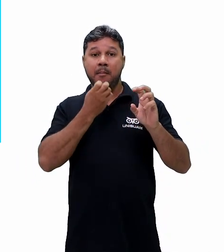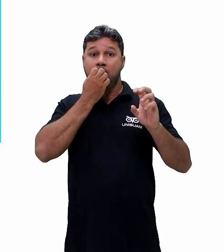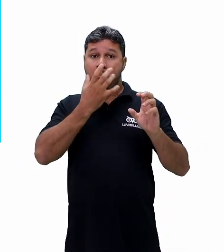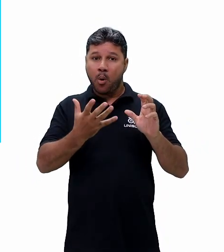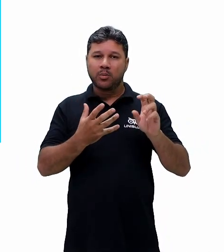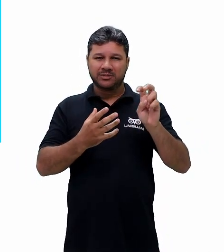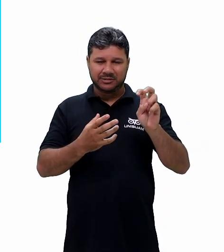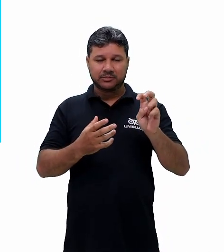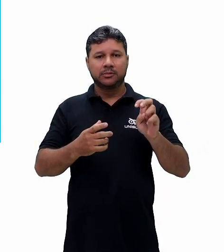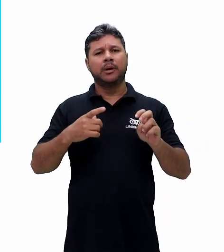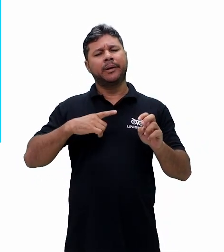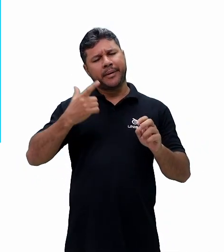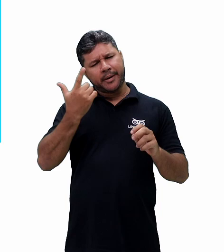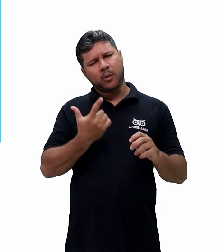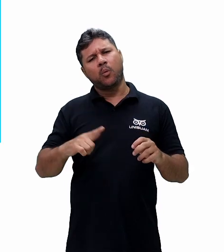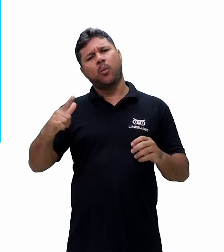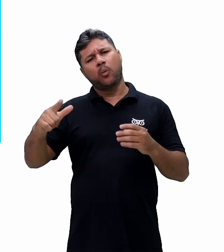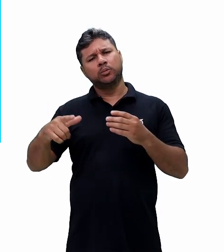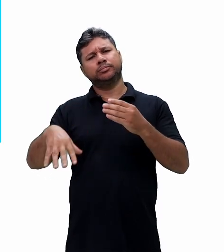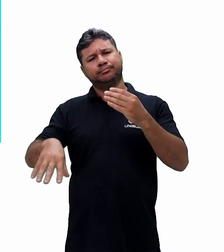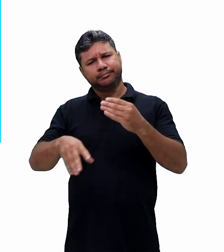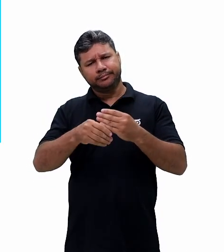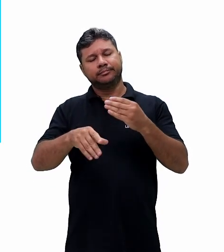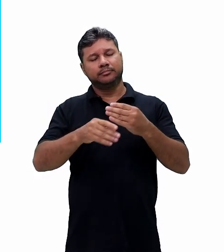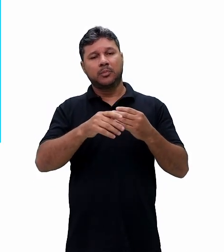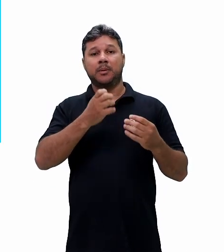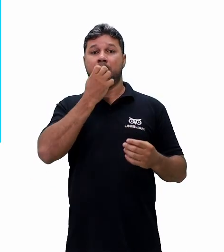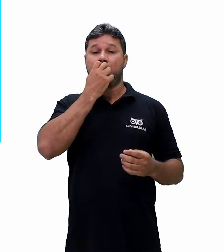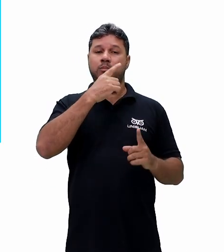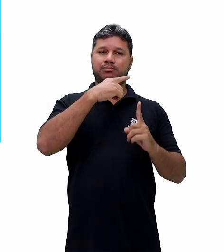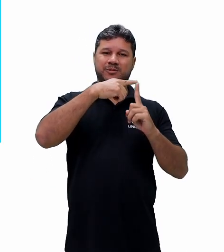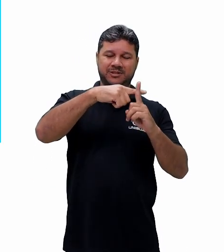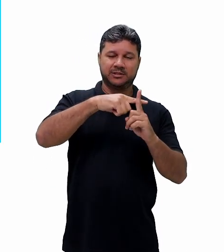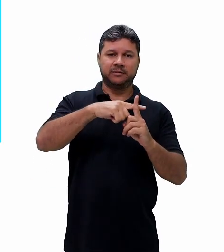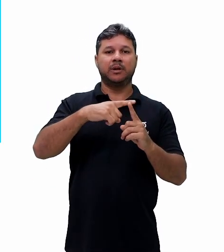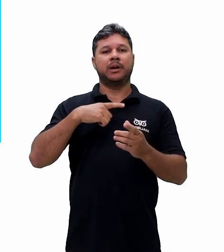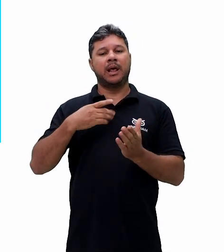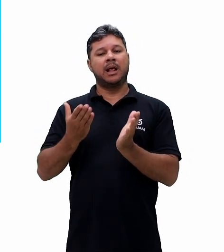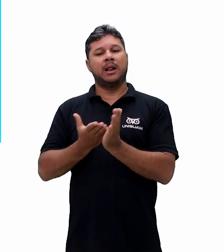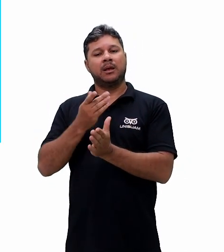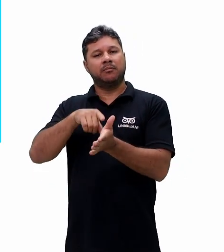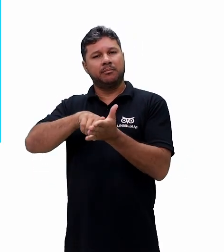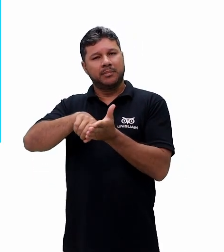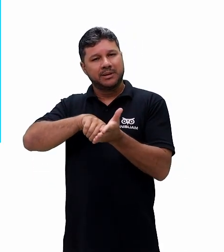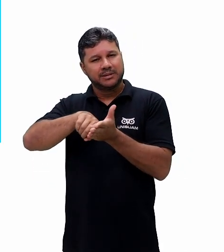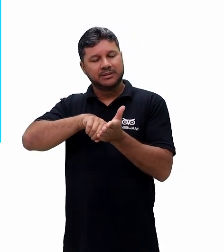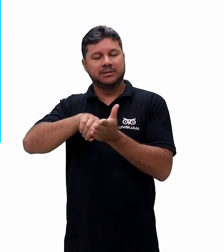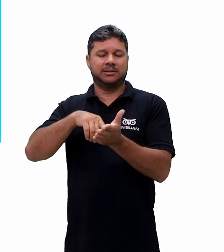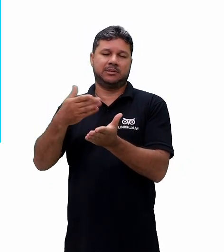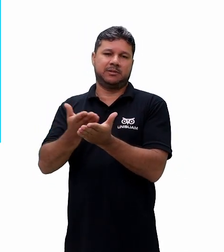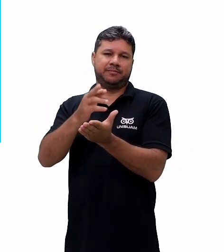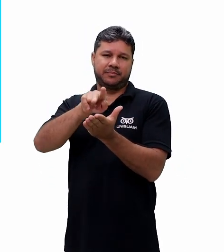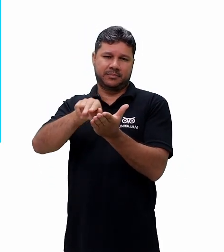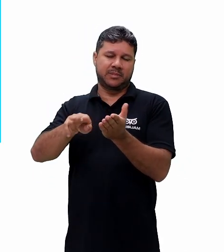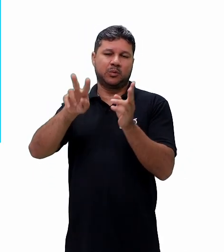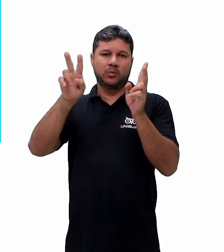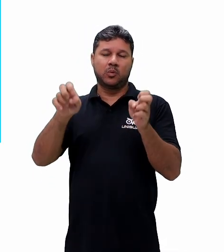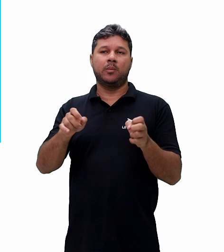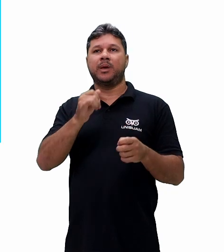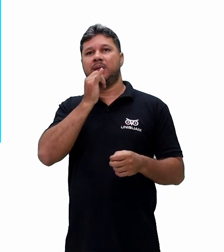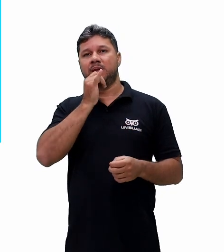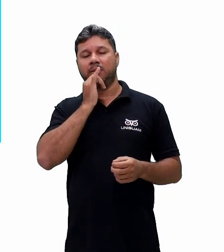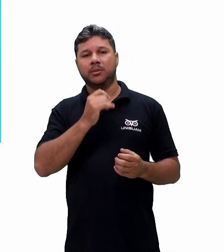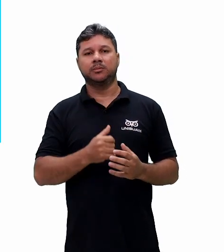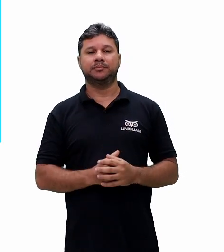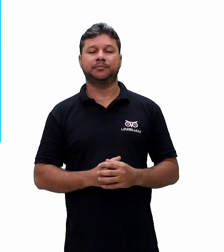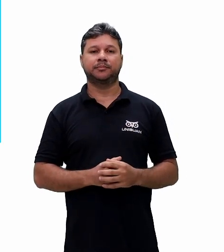desses benefícios, existem outros benefícios fundamentados pela literatura